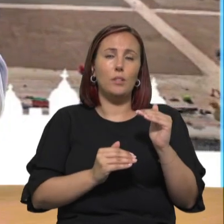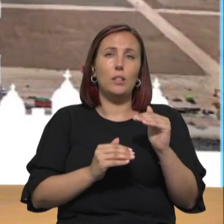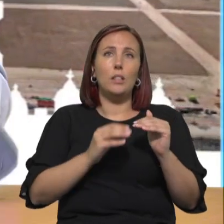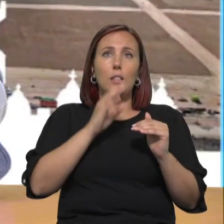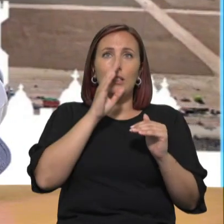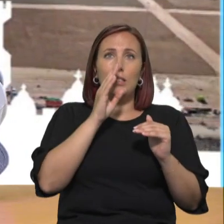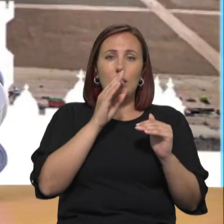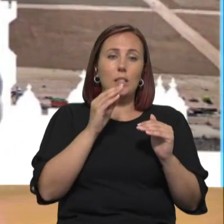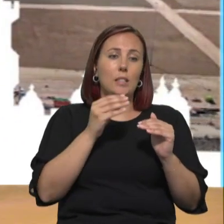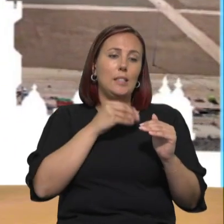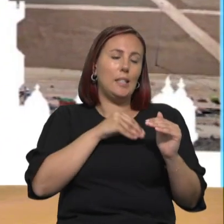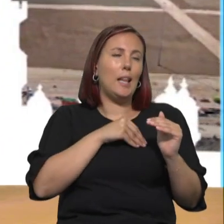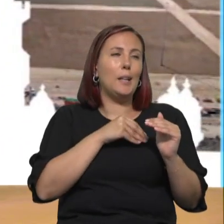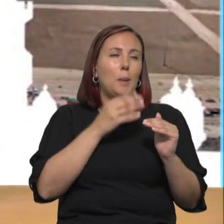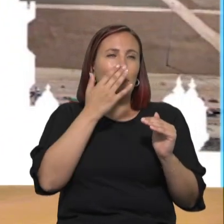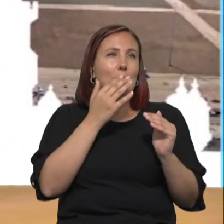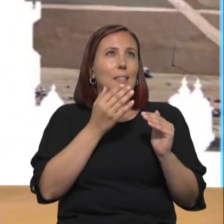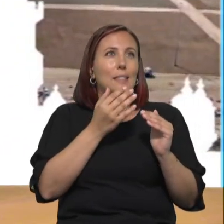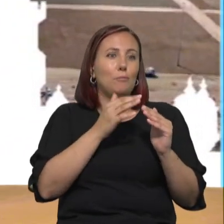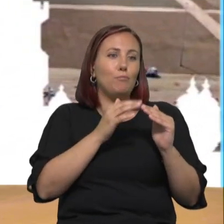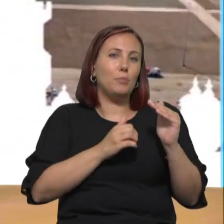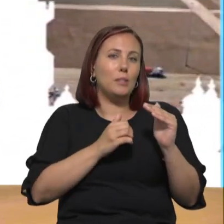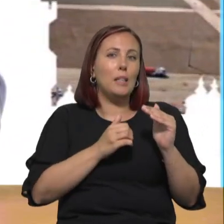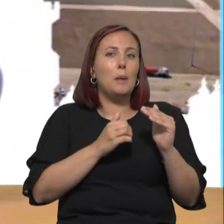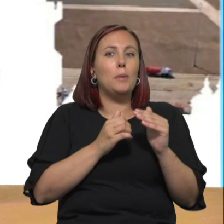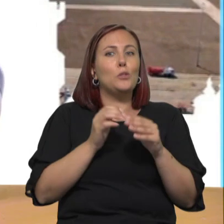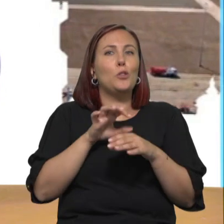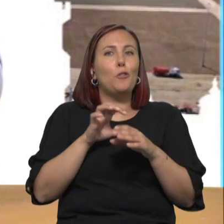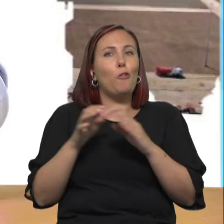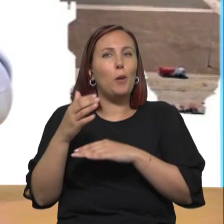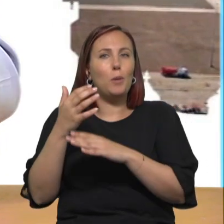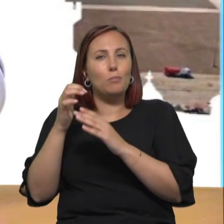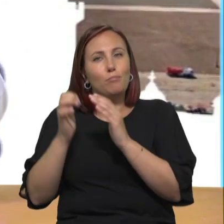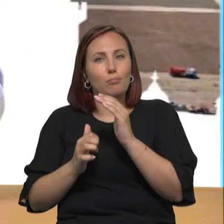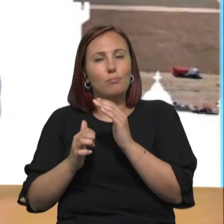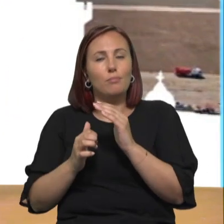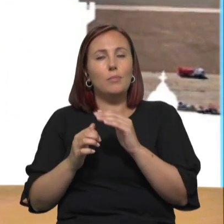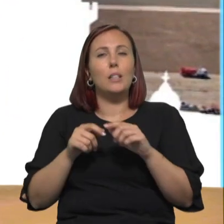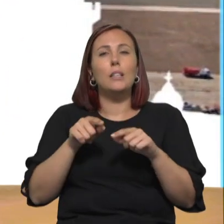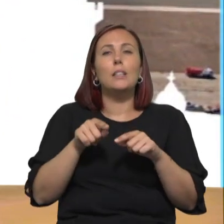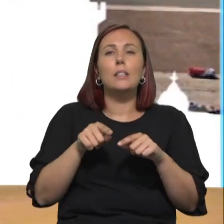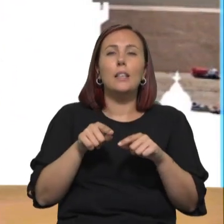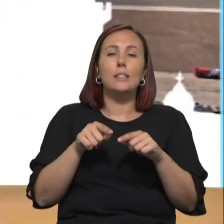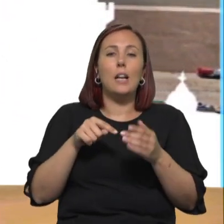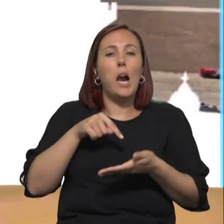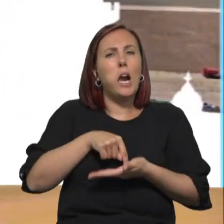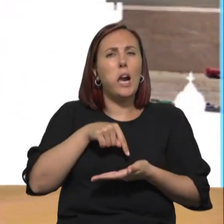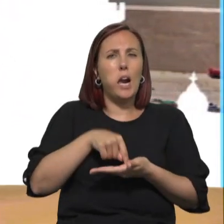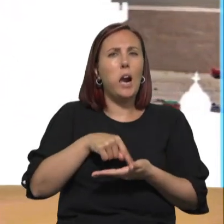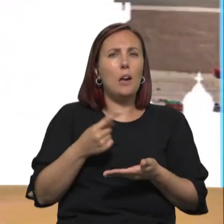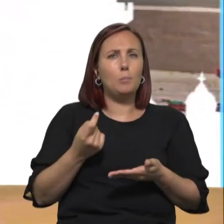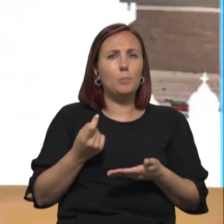salário, tiraram-nos diretamente. Ora, dentro dessa exigência que é necessário fazermos, há que manter